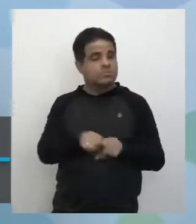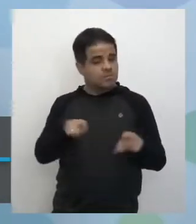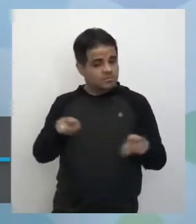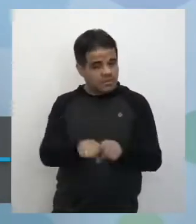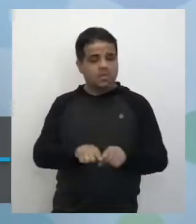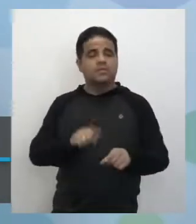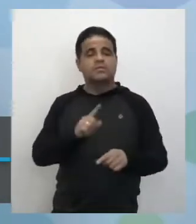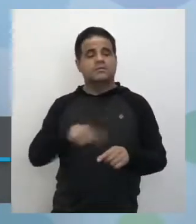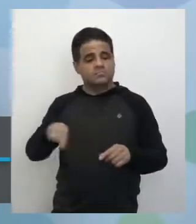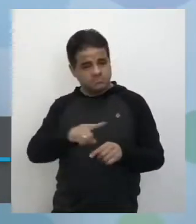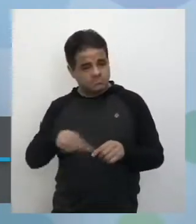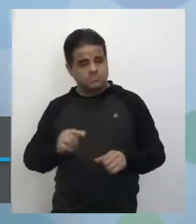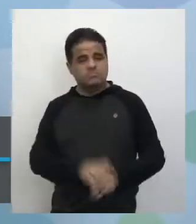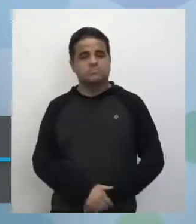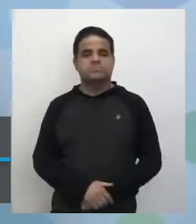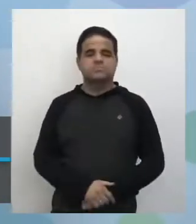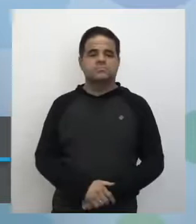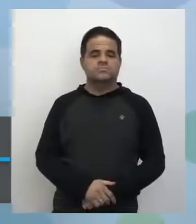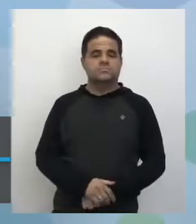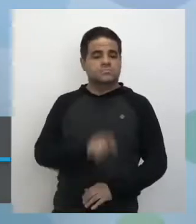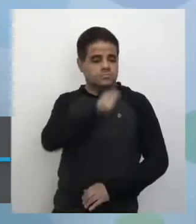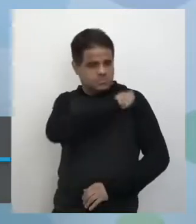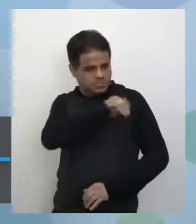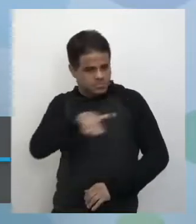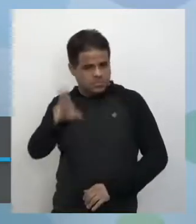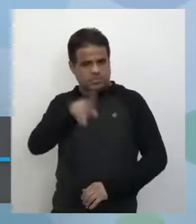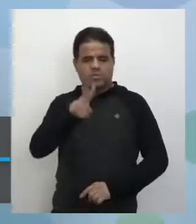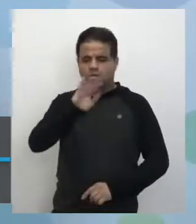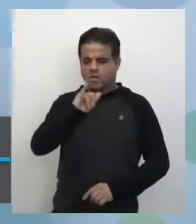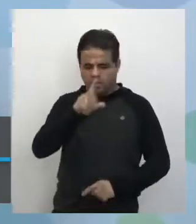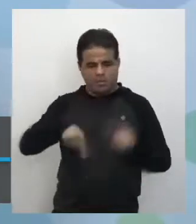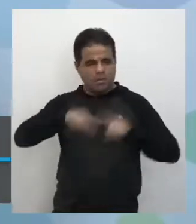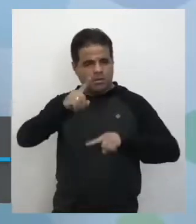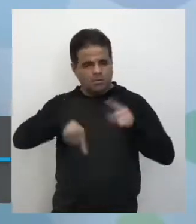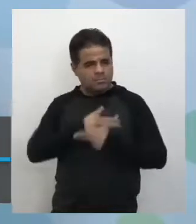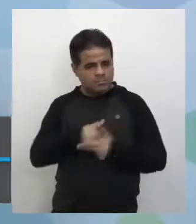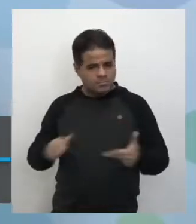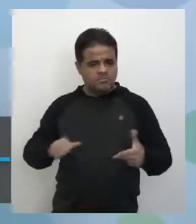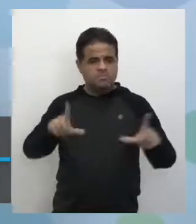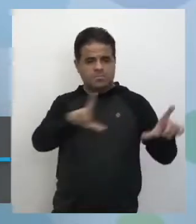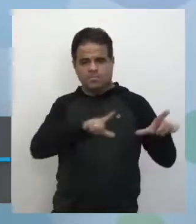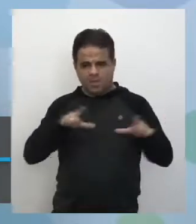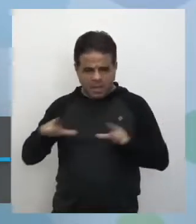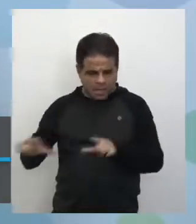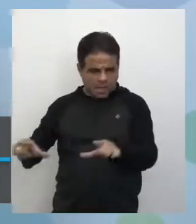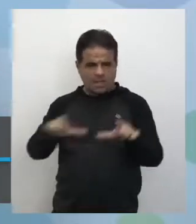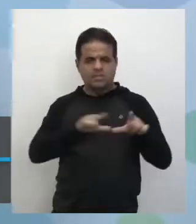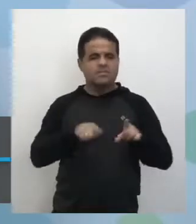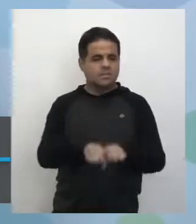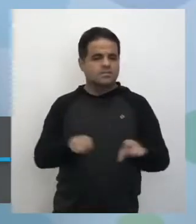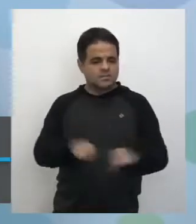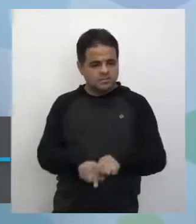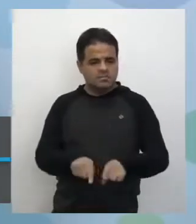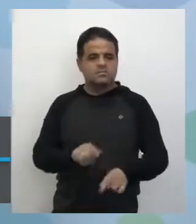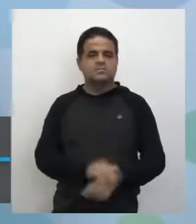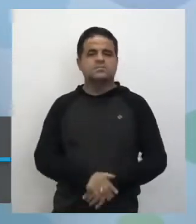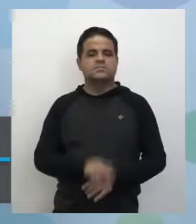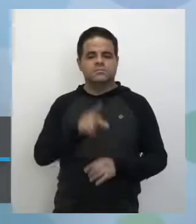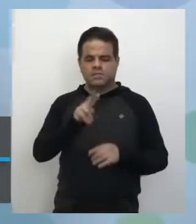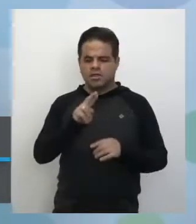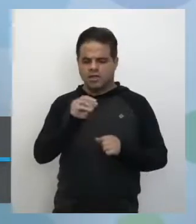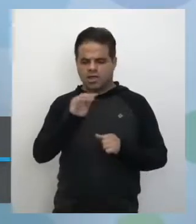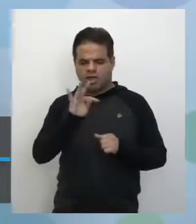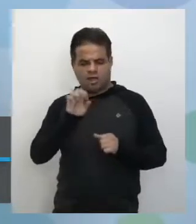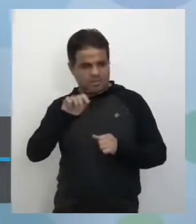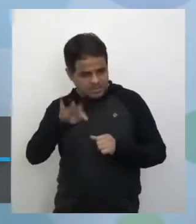Pro Carlos aqui falando com o aluno Guilherme aqui, o uso de biomateriais feito em suturas, placas, tendões, válvulas cardíacas, lentes, próteses,